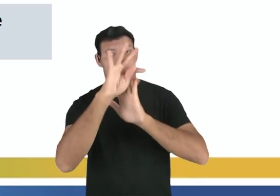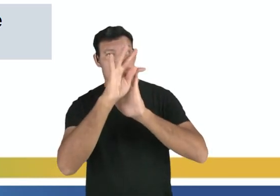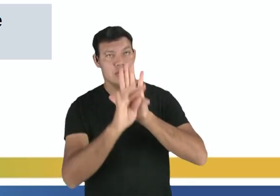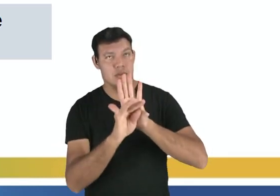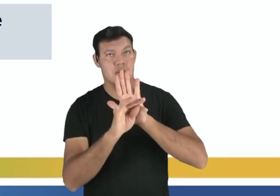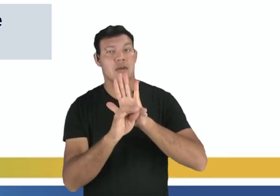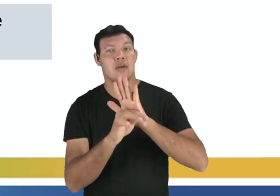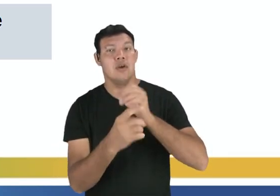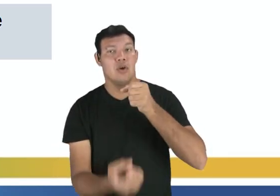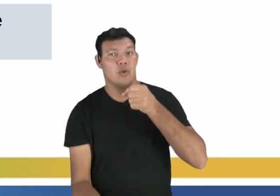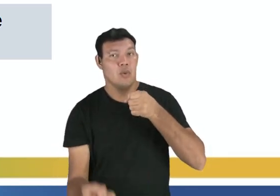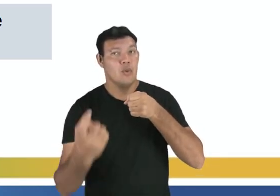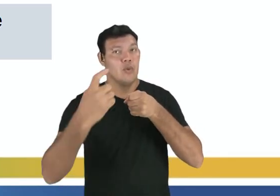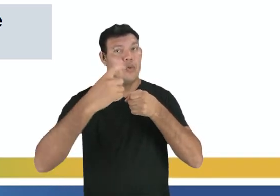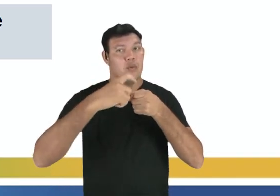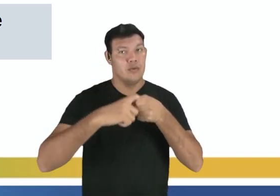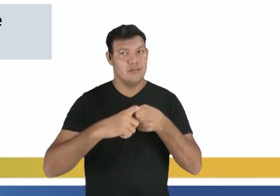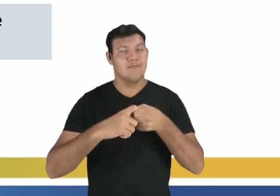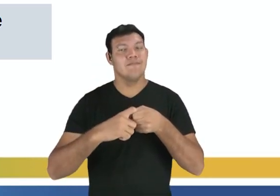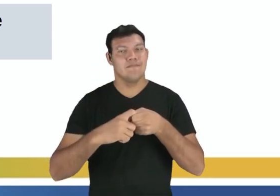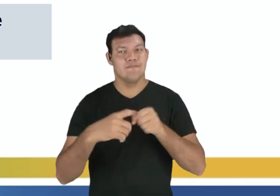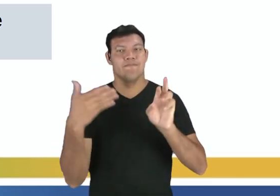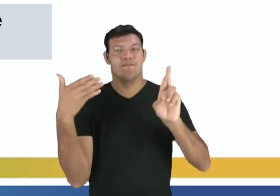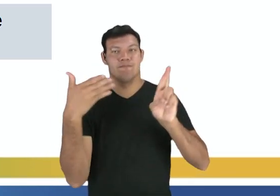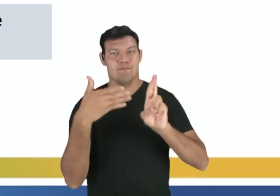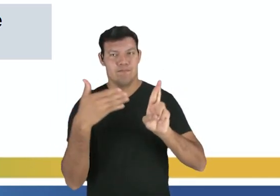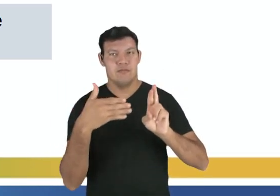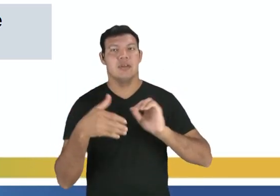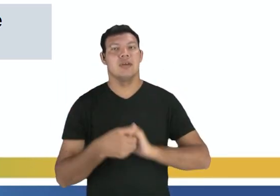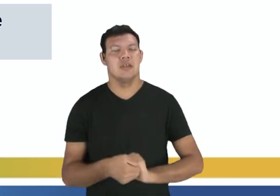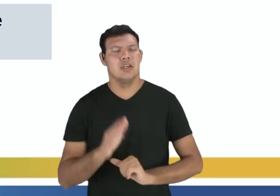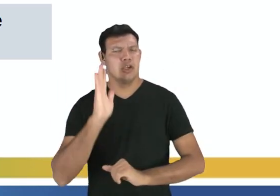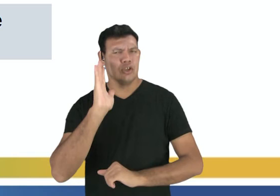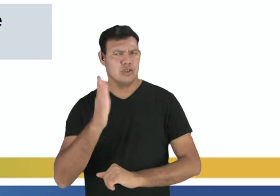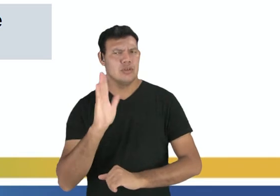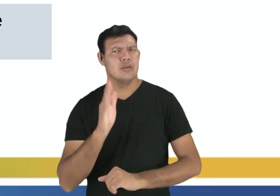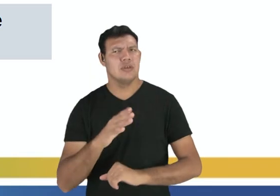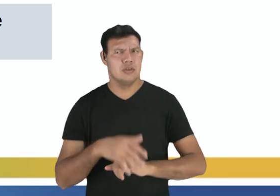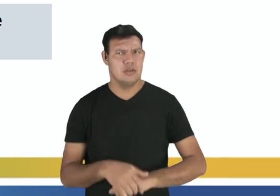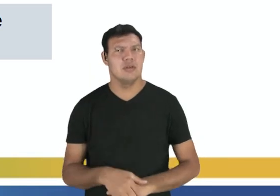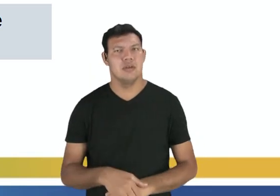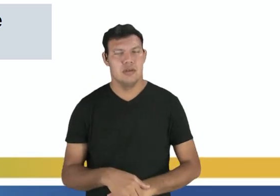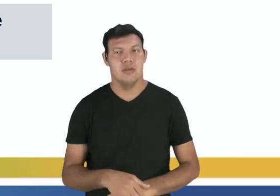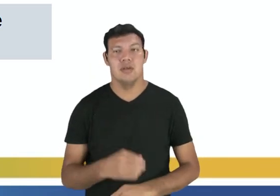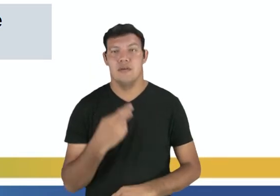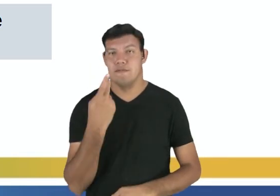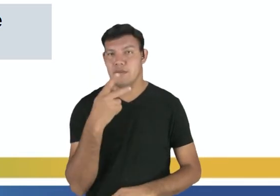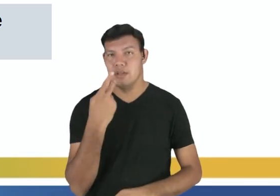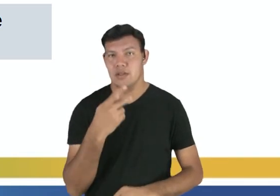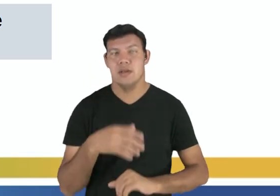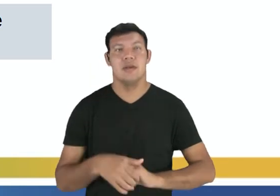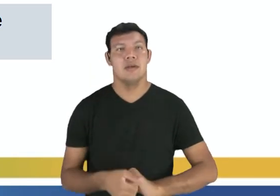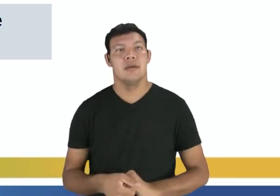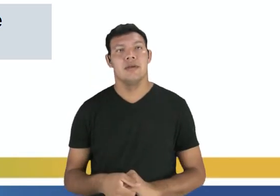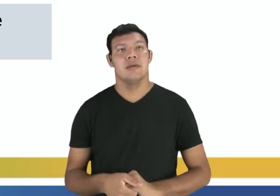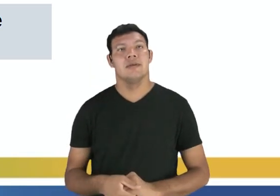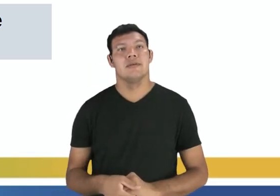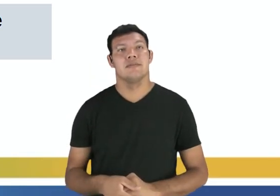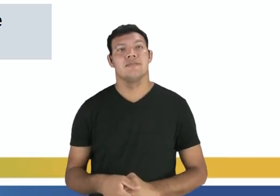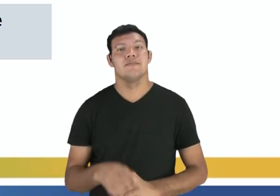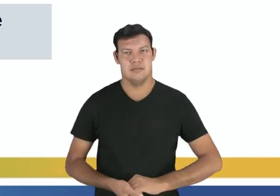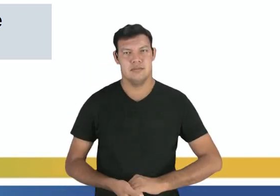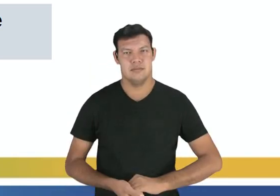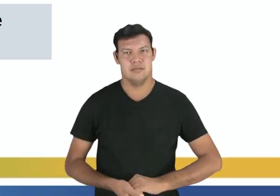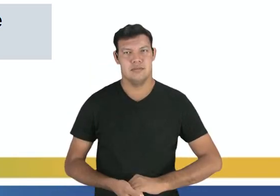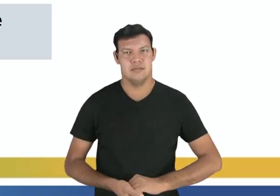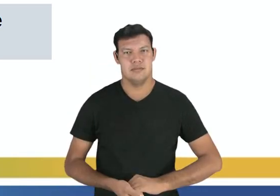estamos falando agora no texto, para fazer referência a algo que você ainda vai dizer. Olhem o exemplo que